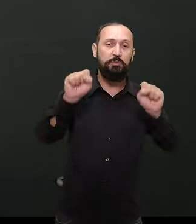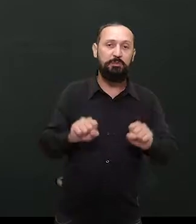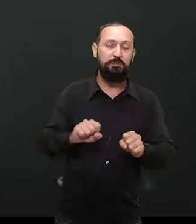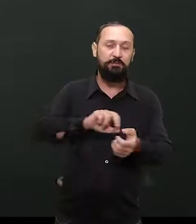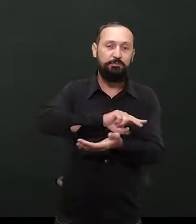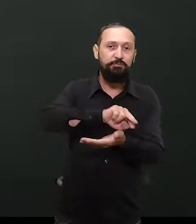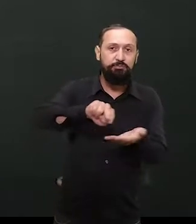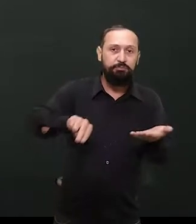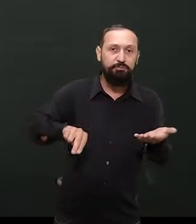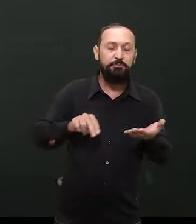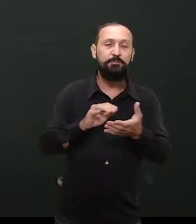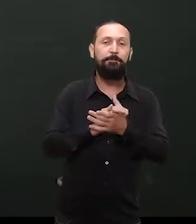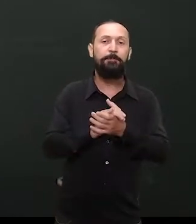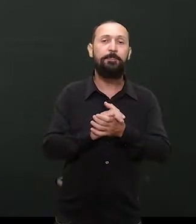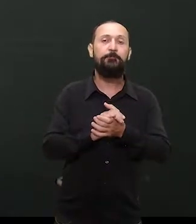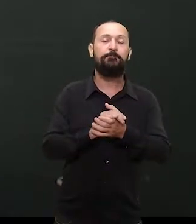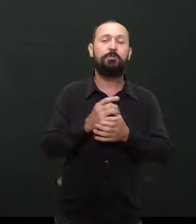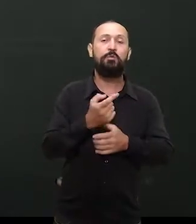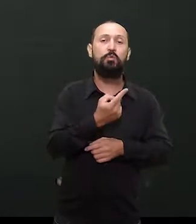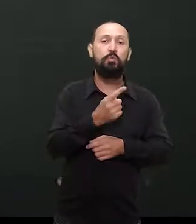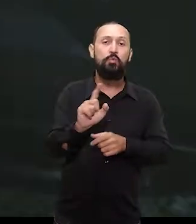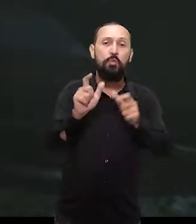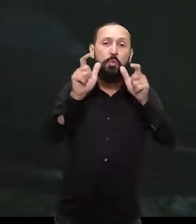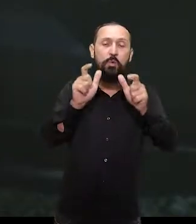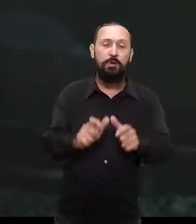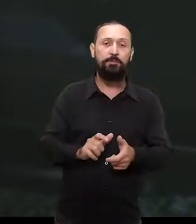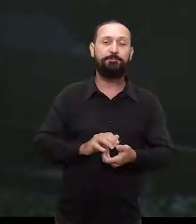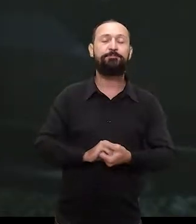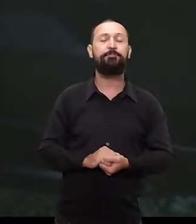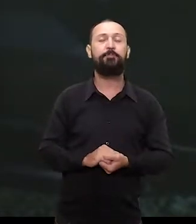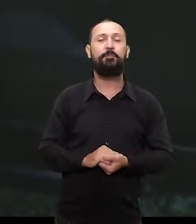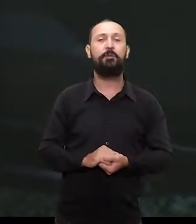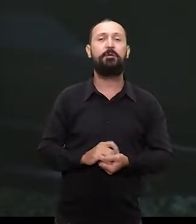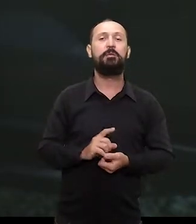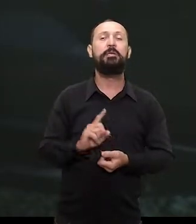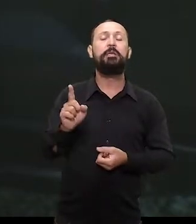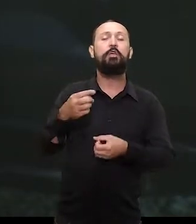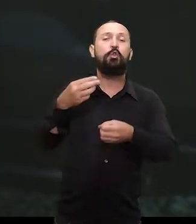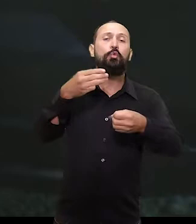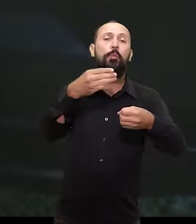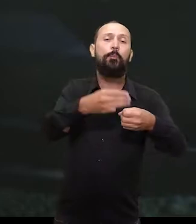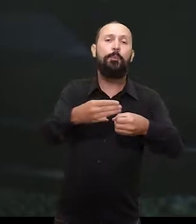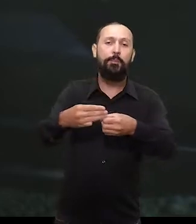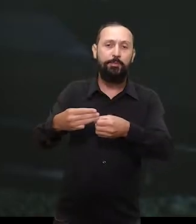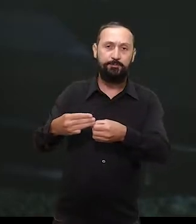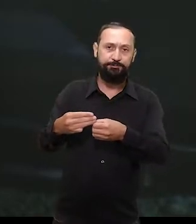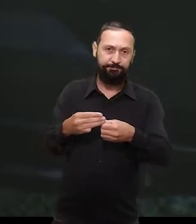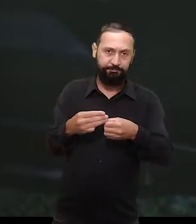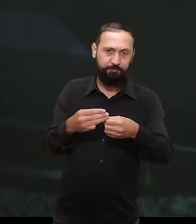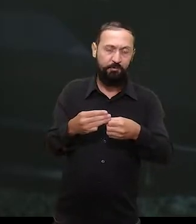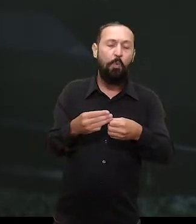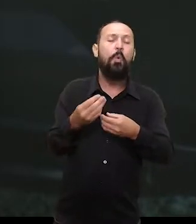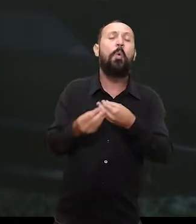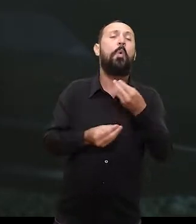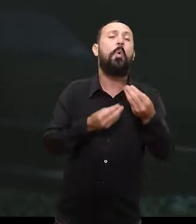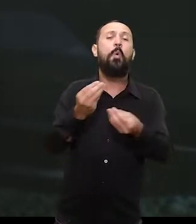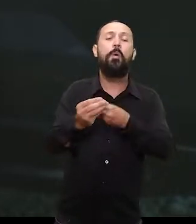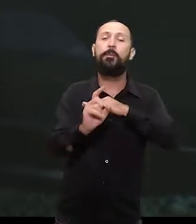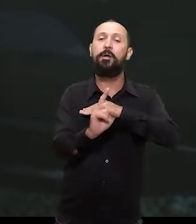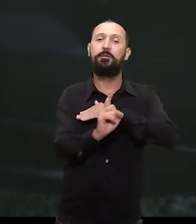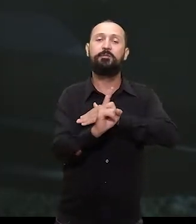sistema multidisciplinar em apenas um local e Doutora no interior do Estado em alguns municípios o